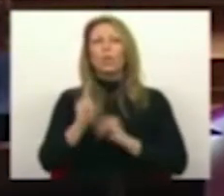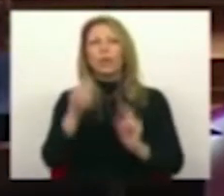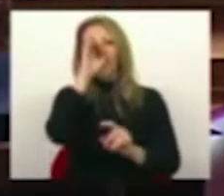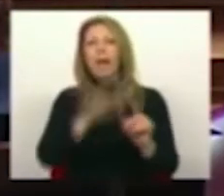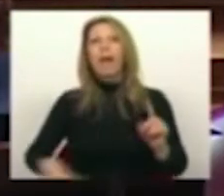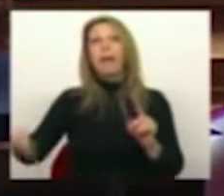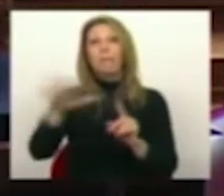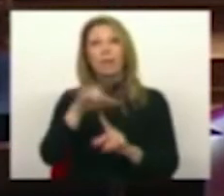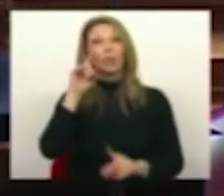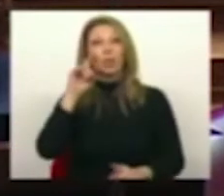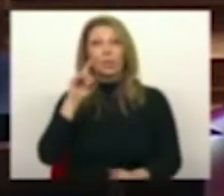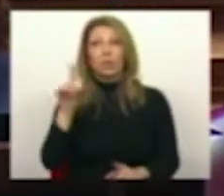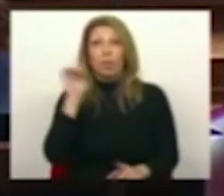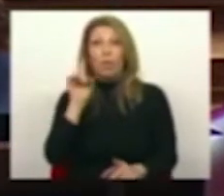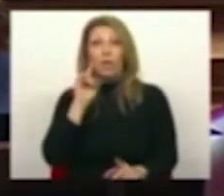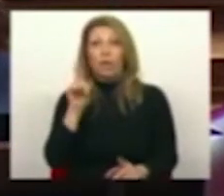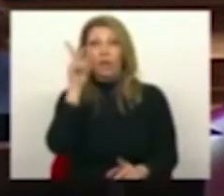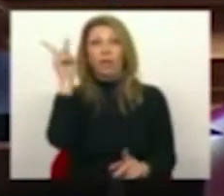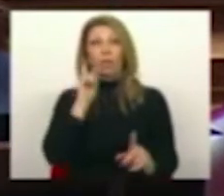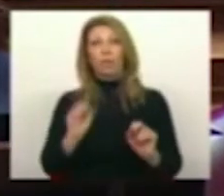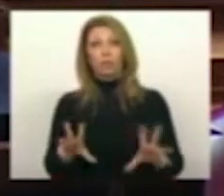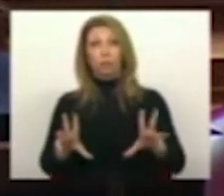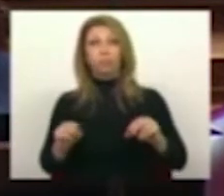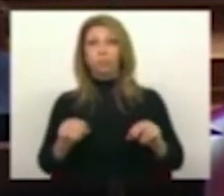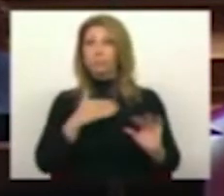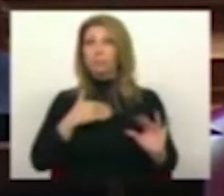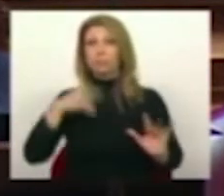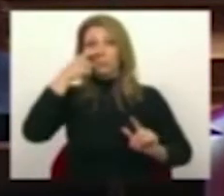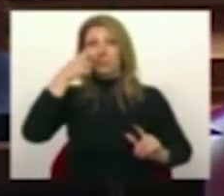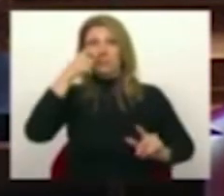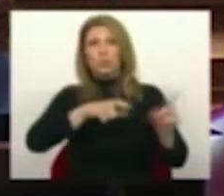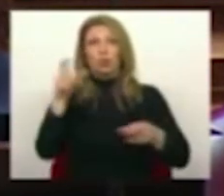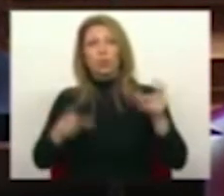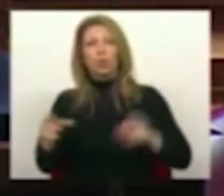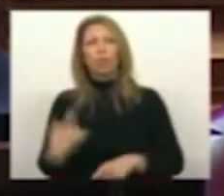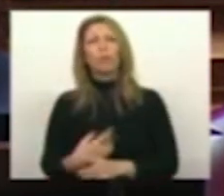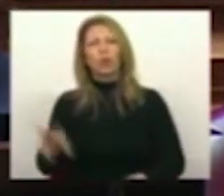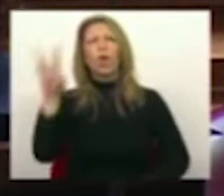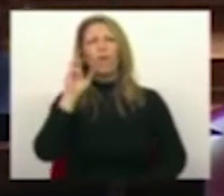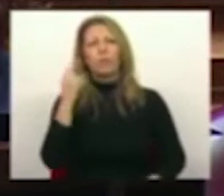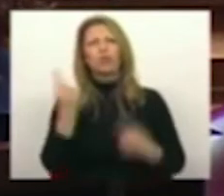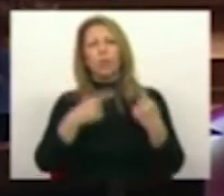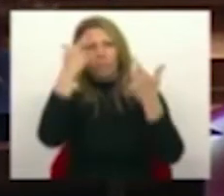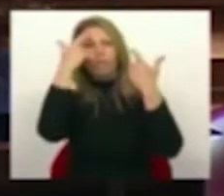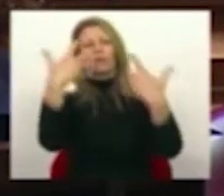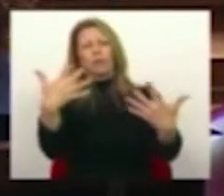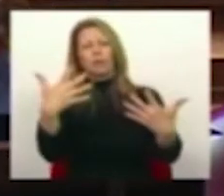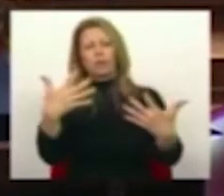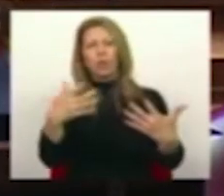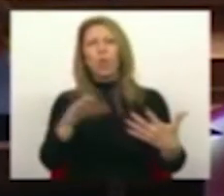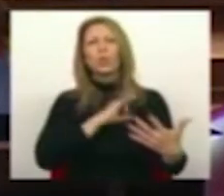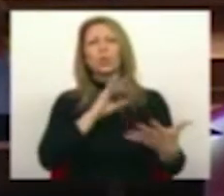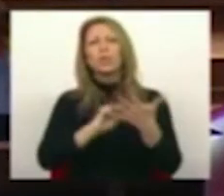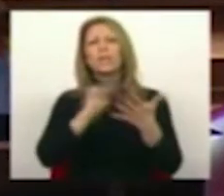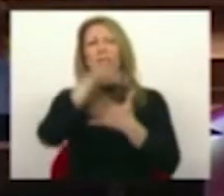vida sadia e humana. Numa altura em que ouvimos com alguma perplexidade aquilo que foram as palavras do Sr. Secretário de Estado